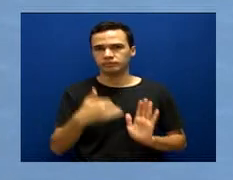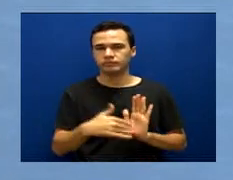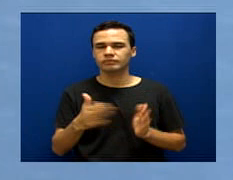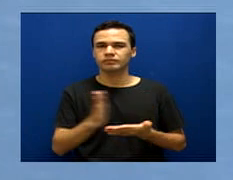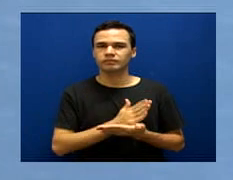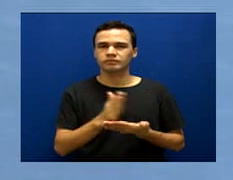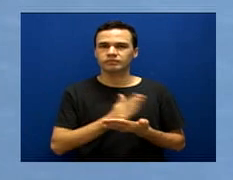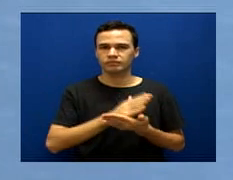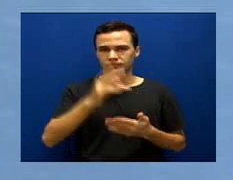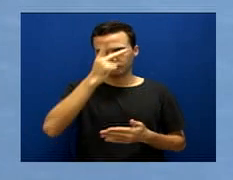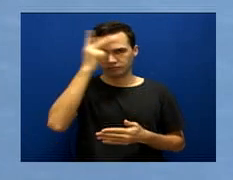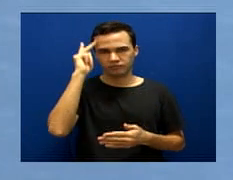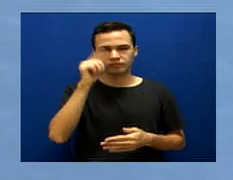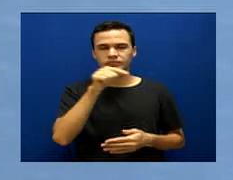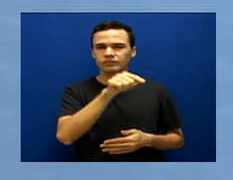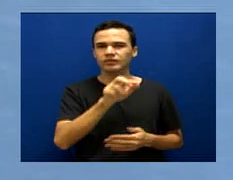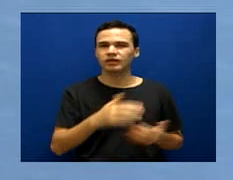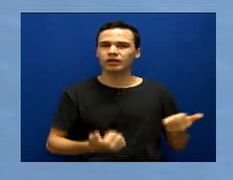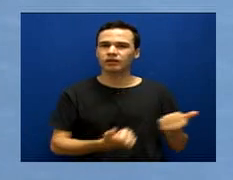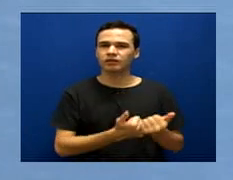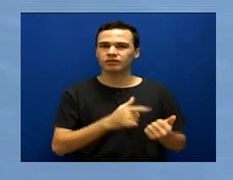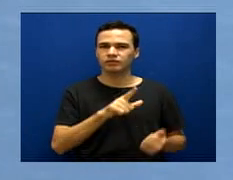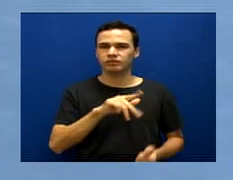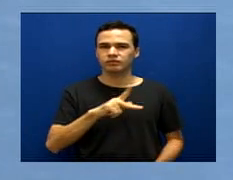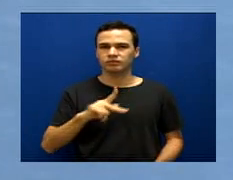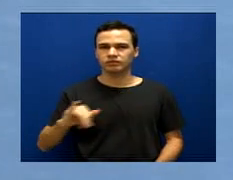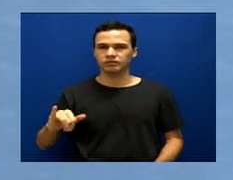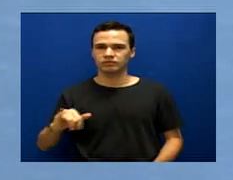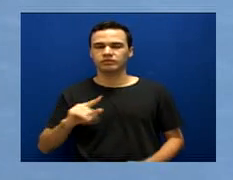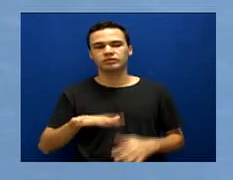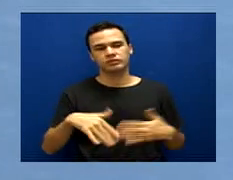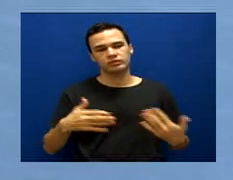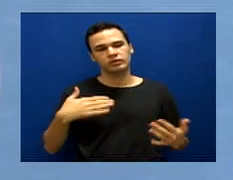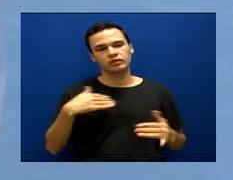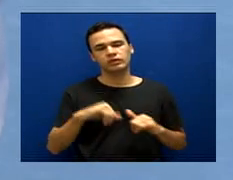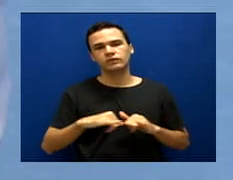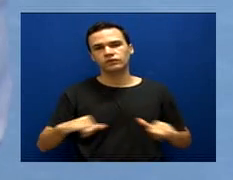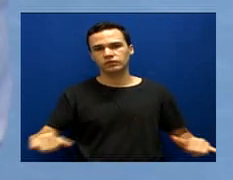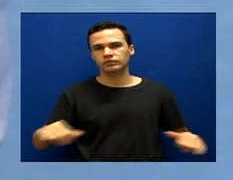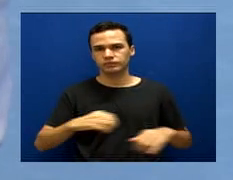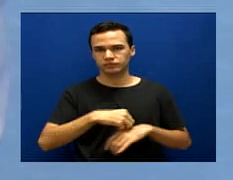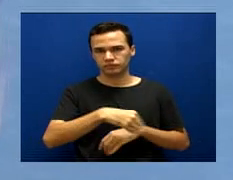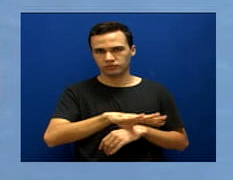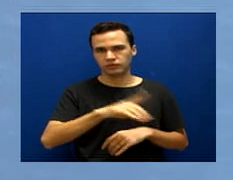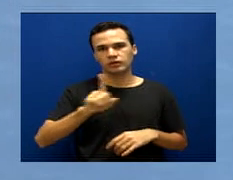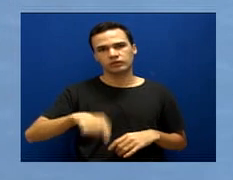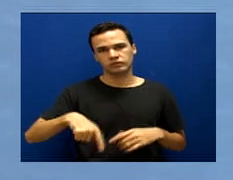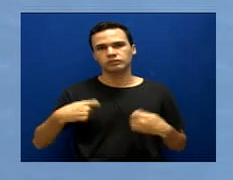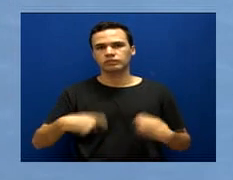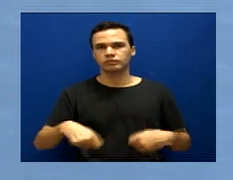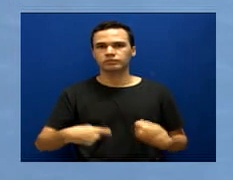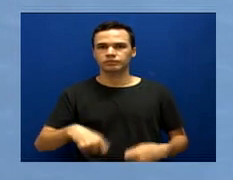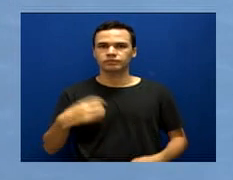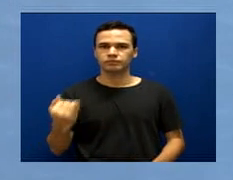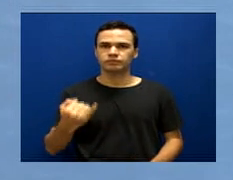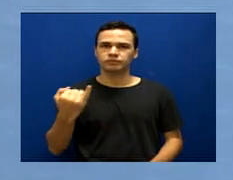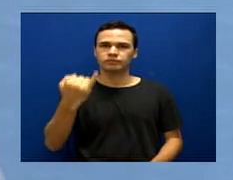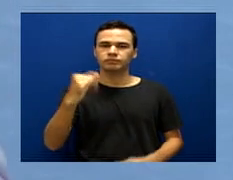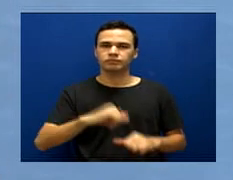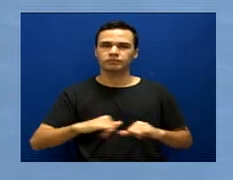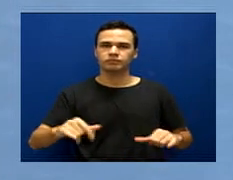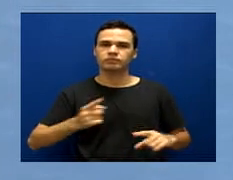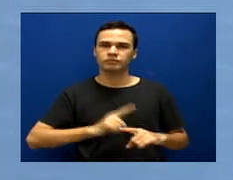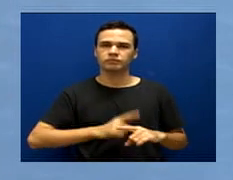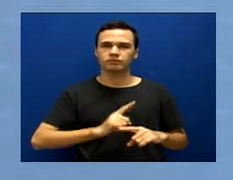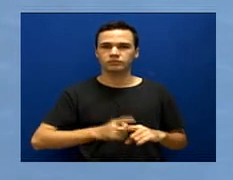assessores, né? Hoje tem aqui assessor do Lips, está aqui presente, se não me engano, tá? Para passar esse recadinho, viu, João? É importante passar esse recado. Tá? Porque,